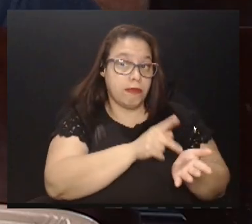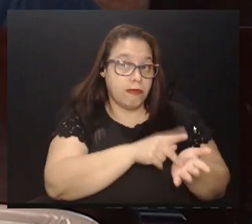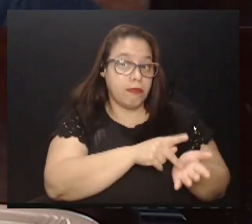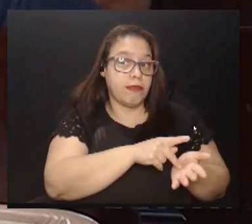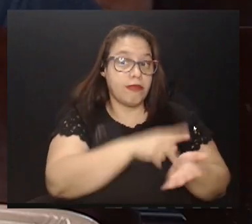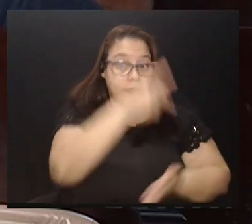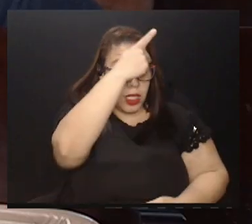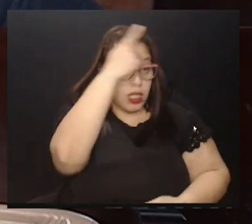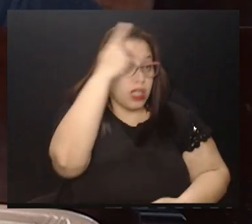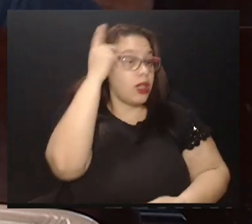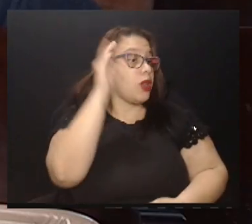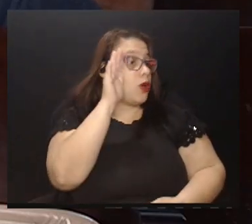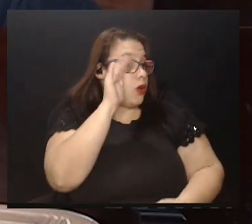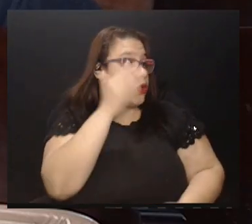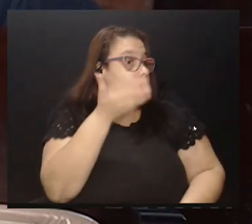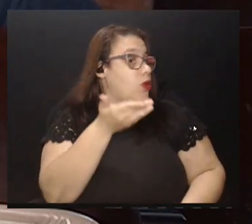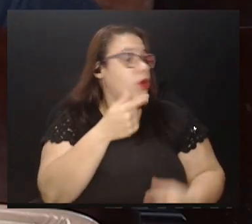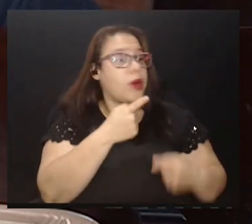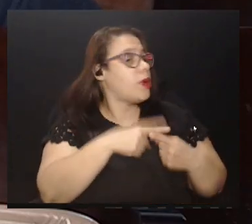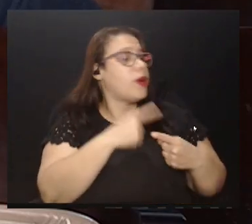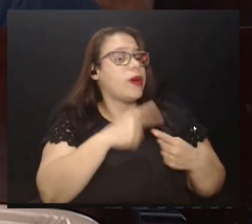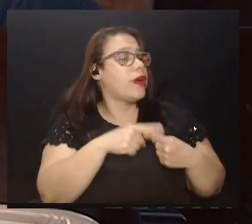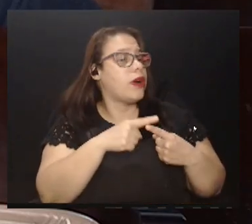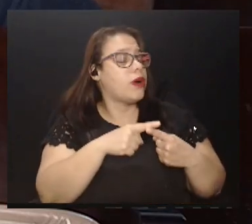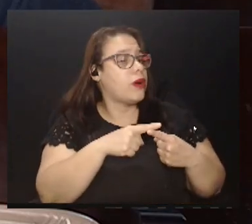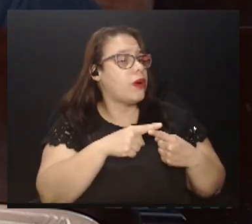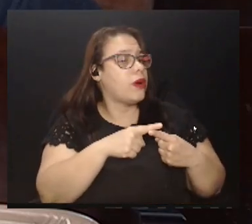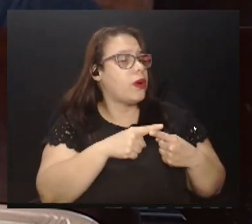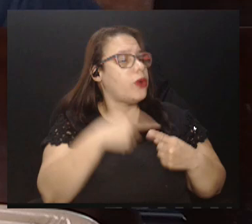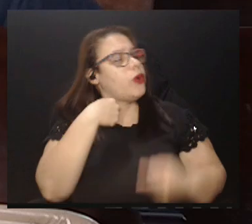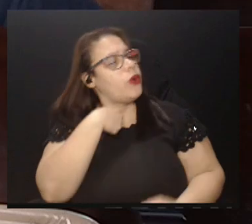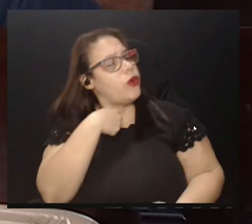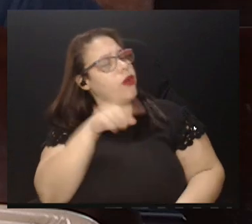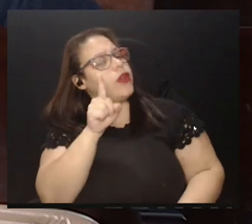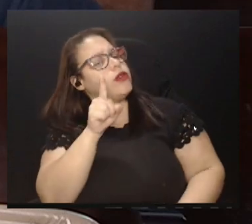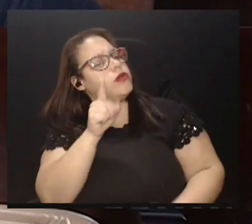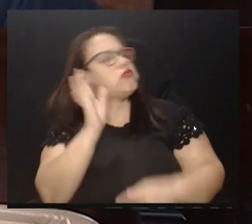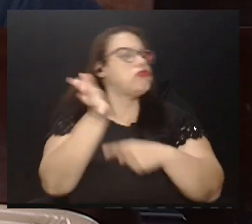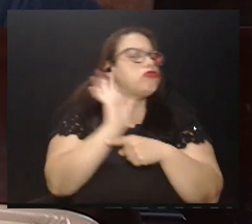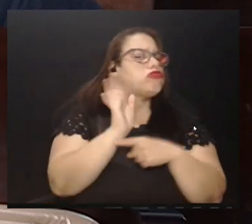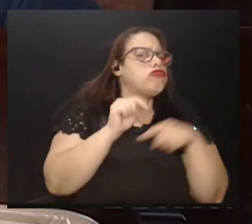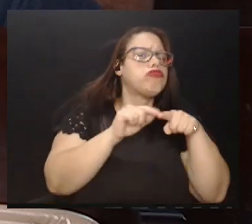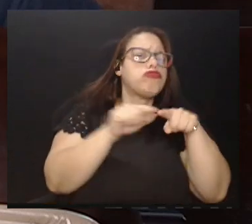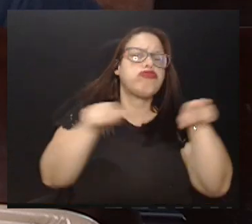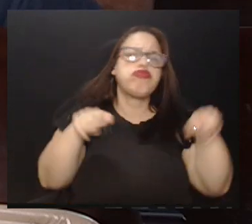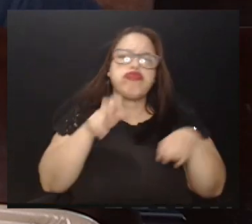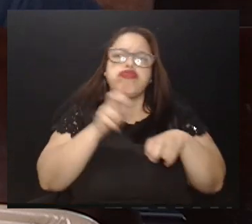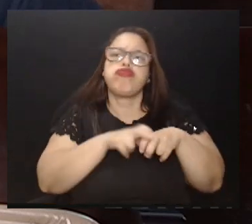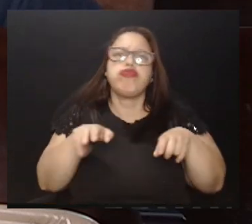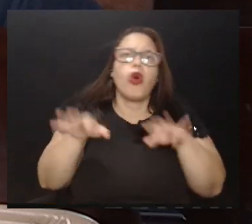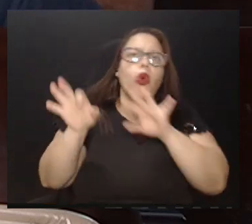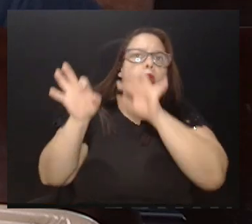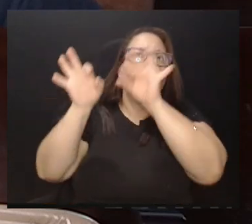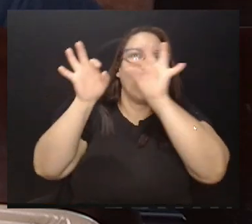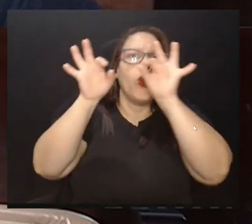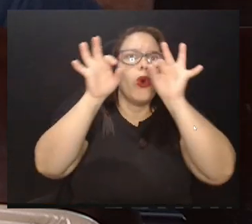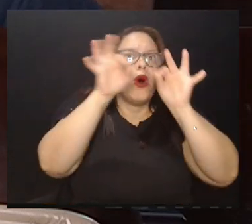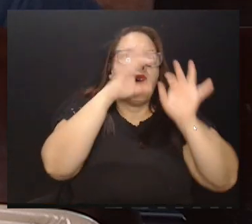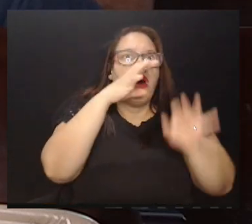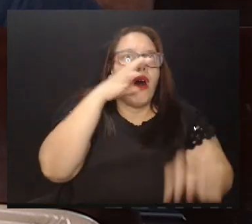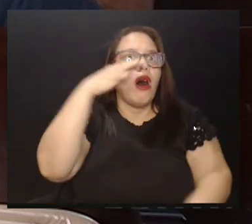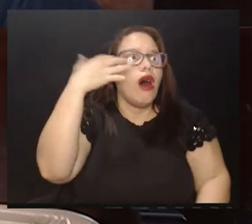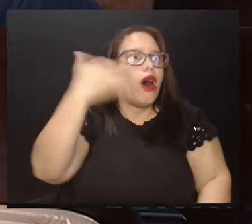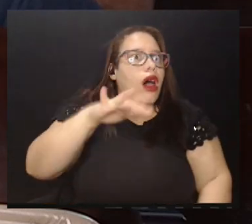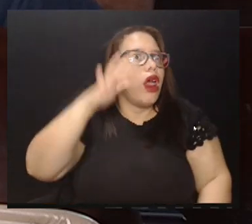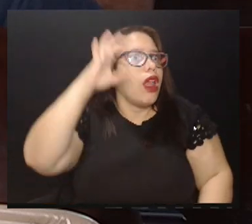Porque o cara vai ao cinema, assiste, acha espetacular o filme e às vezes nem imagina o trabalho que